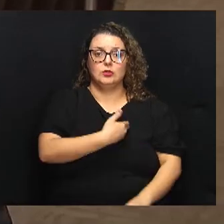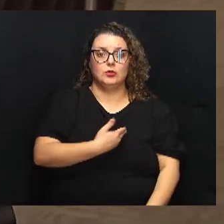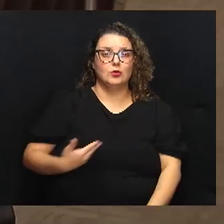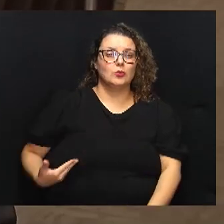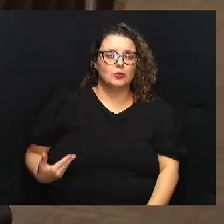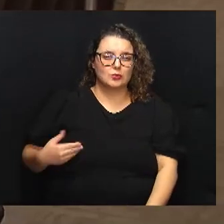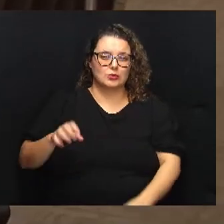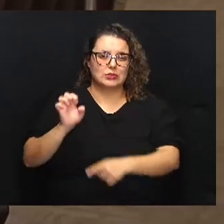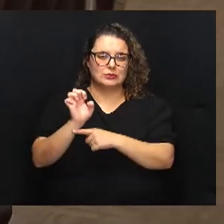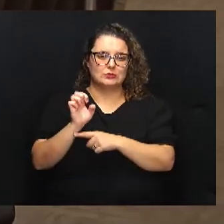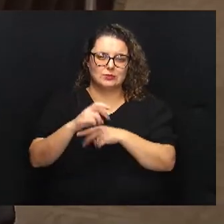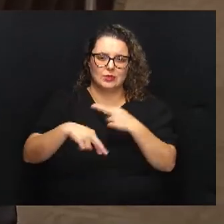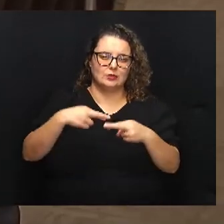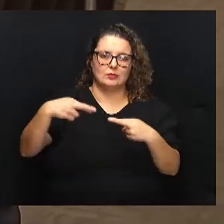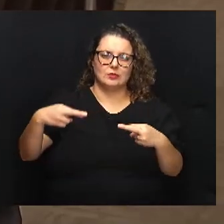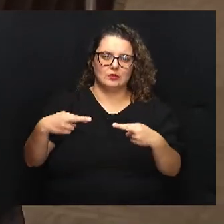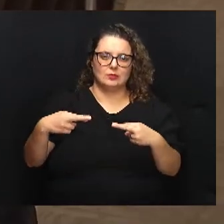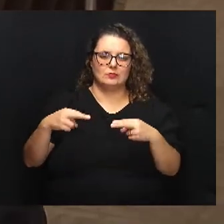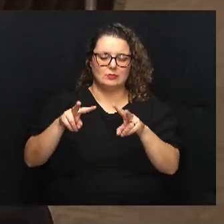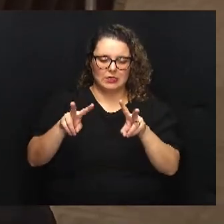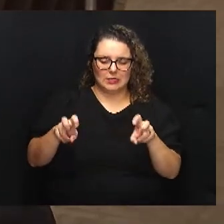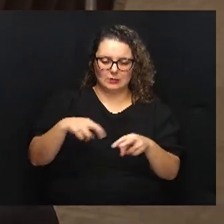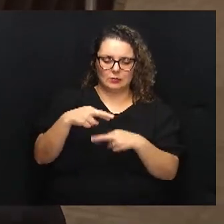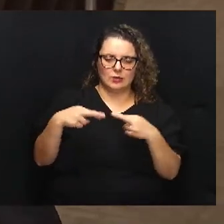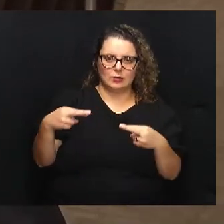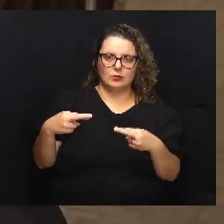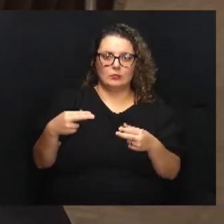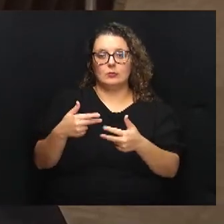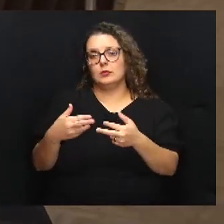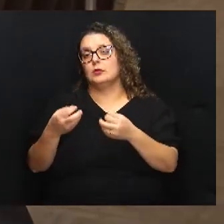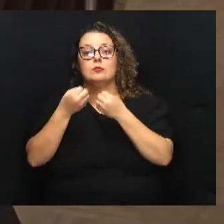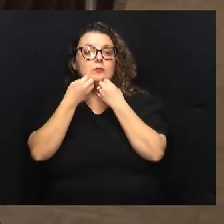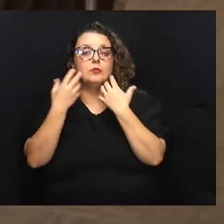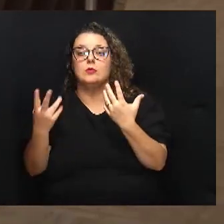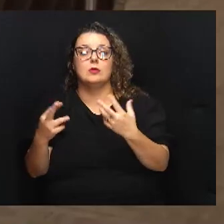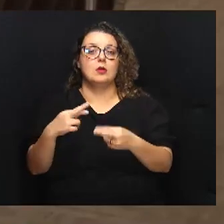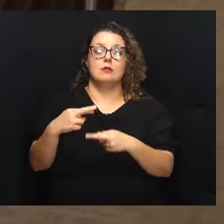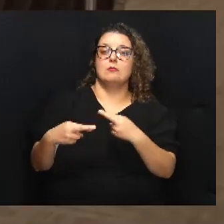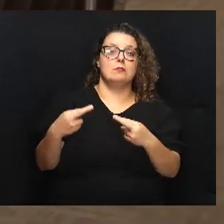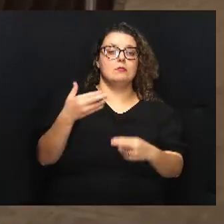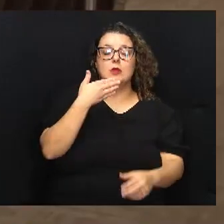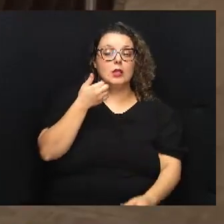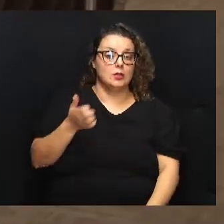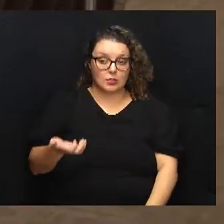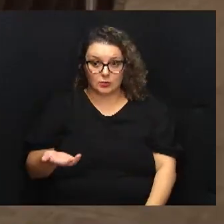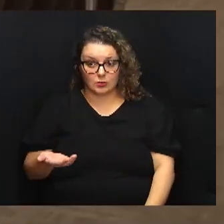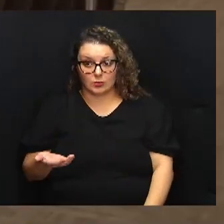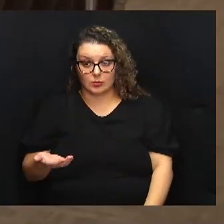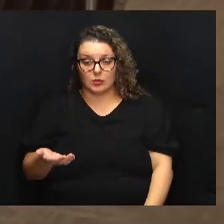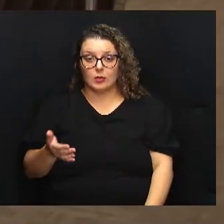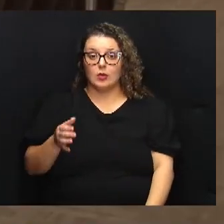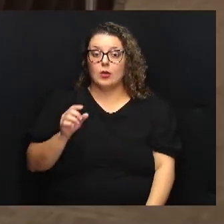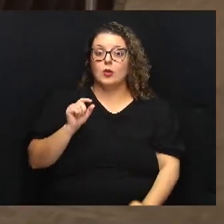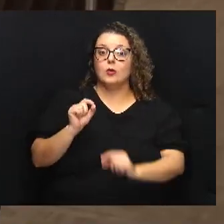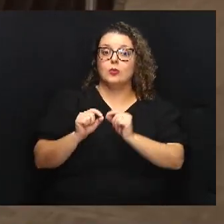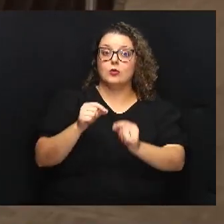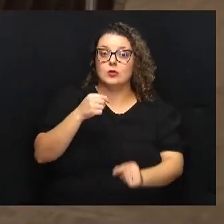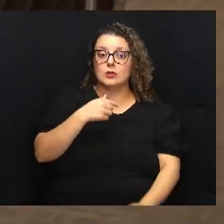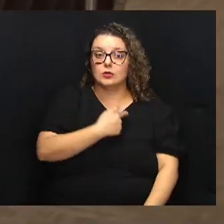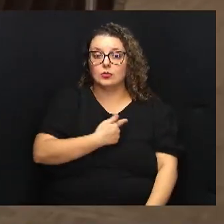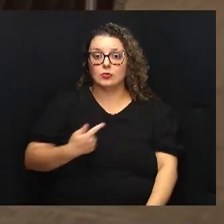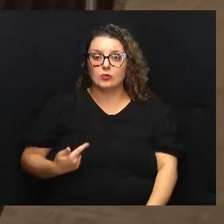uma revolução. A gente usa o termo revolução muitas vezes para uma coisa boa, né? Revolucionou, melhorou. O que ele está fazendo é